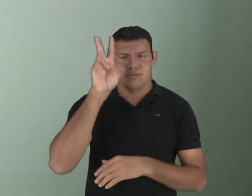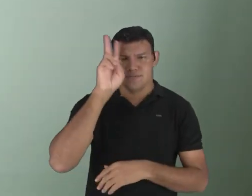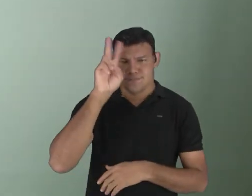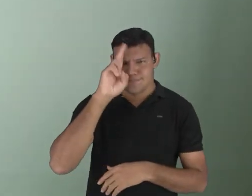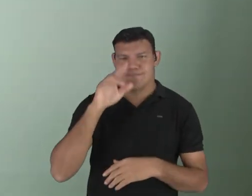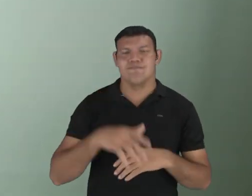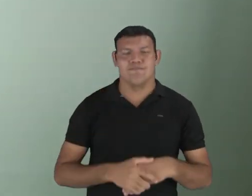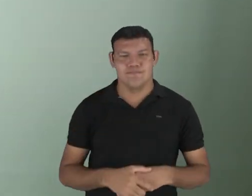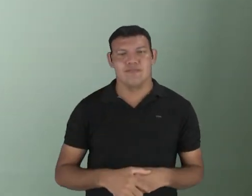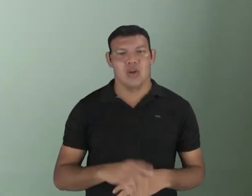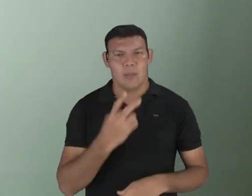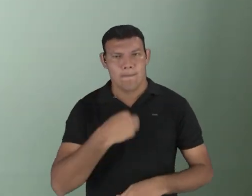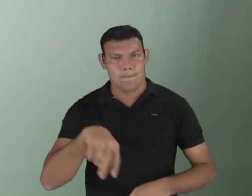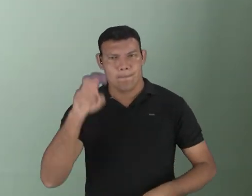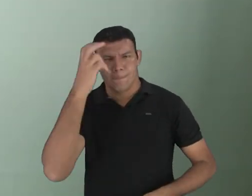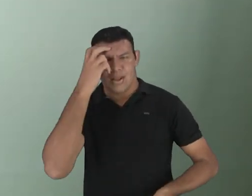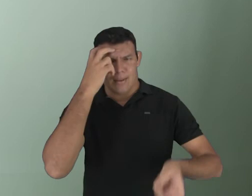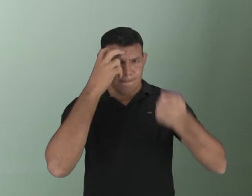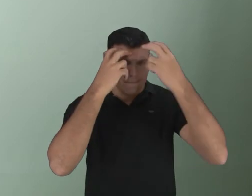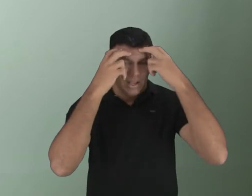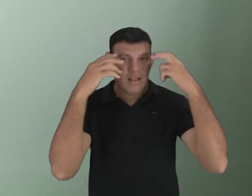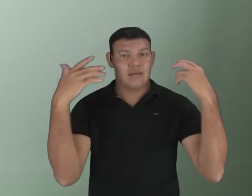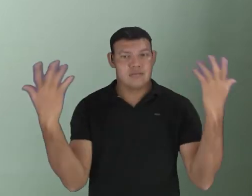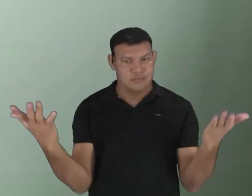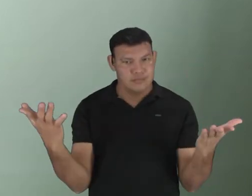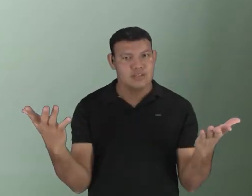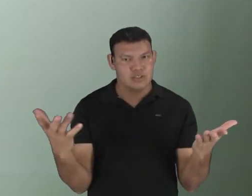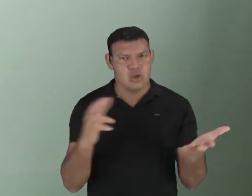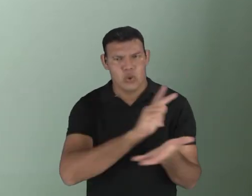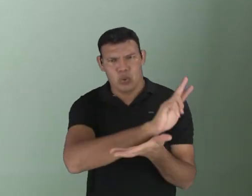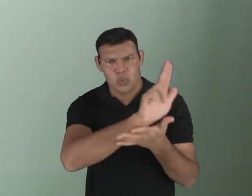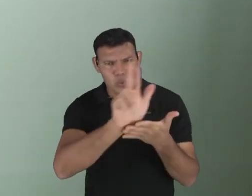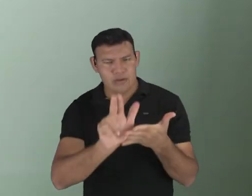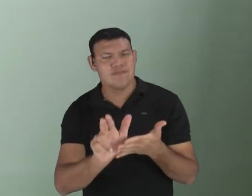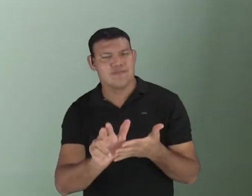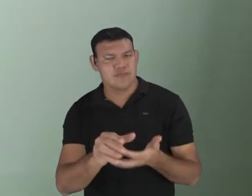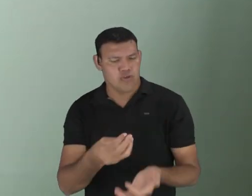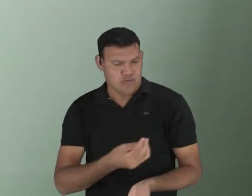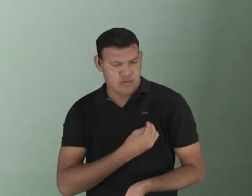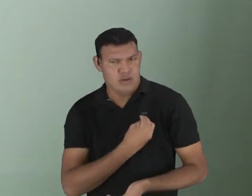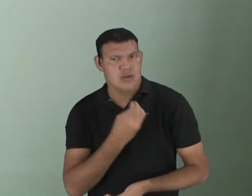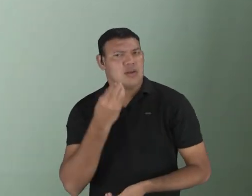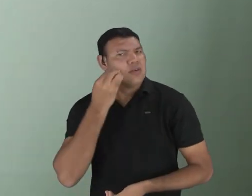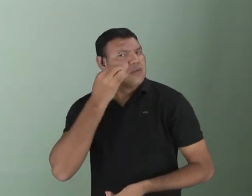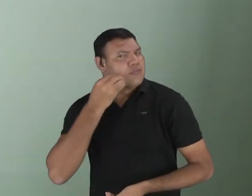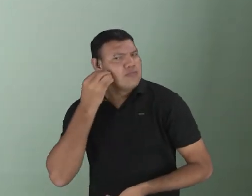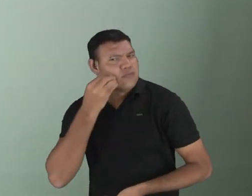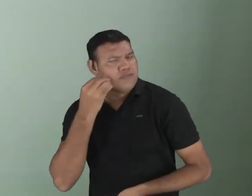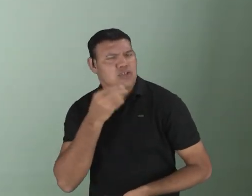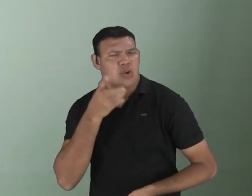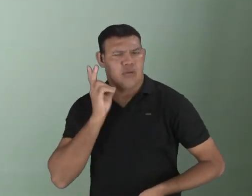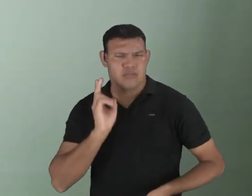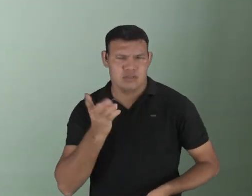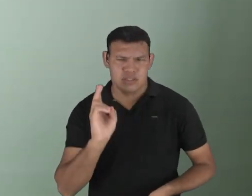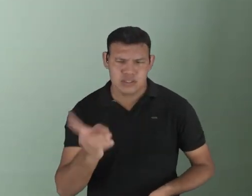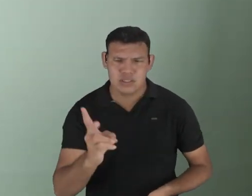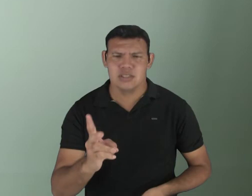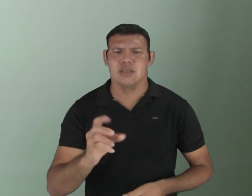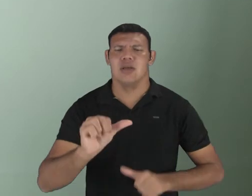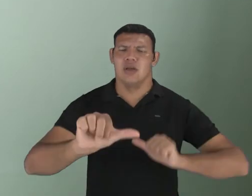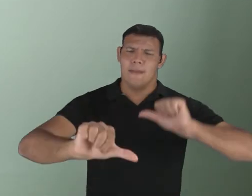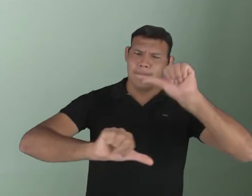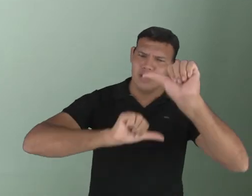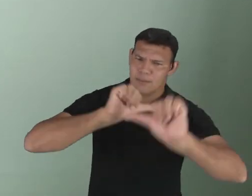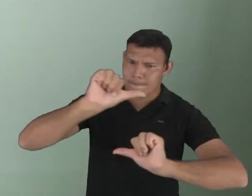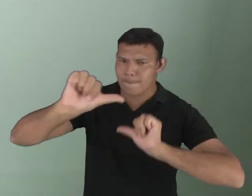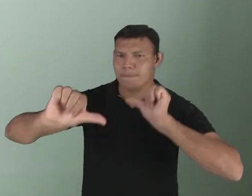O corpo de um sujeito que é multicultural, lembrem-se disso, um corpo que vive e que experiencia, né? Um corpo que está